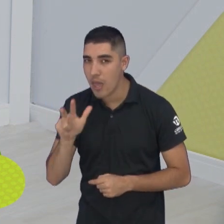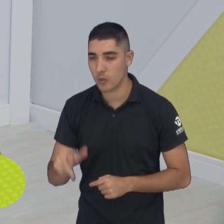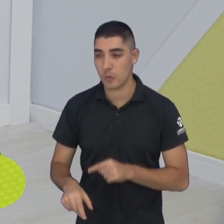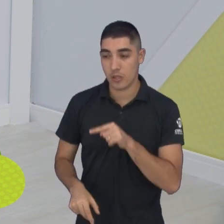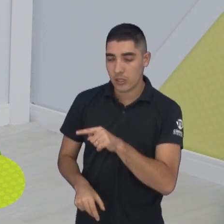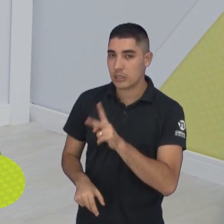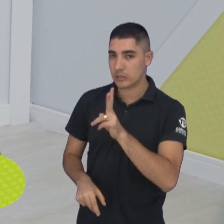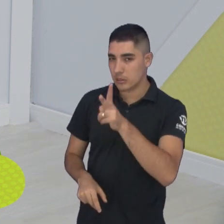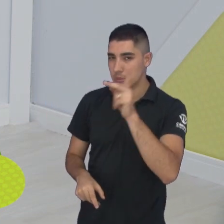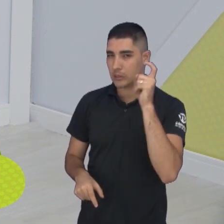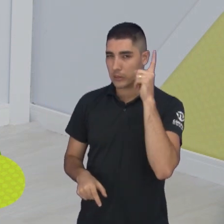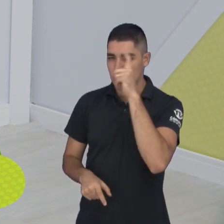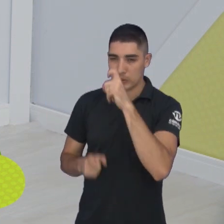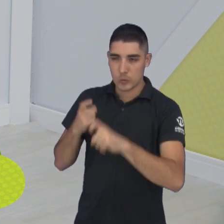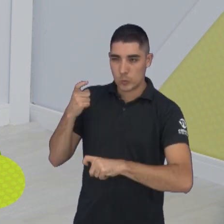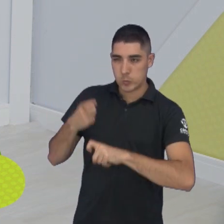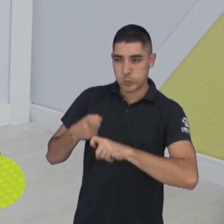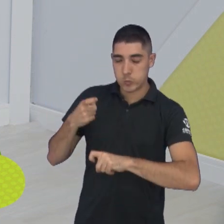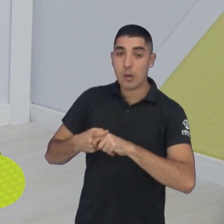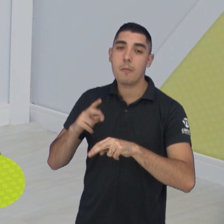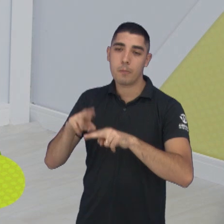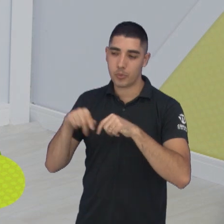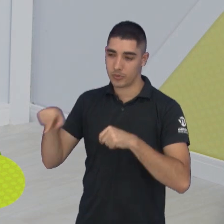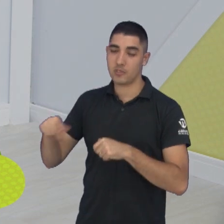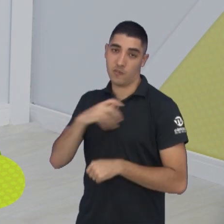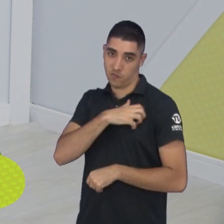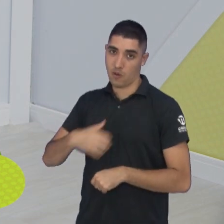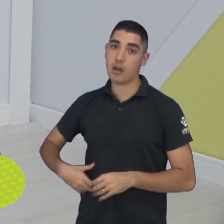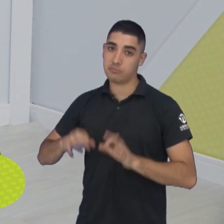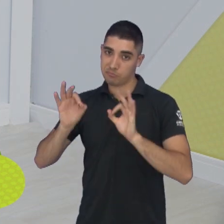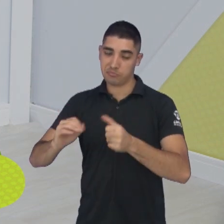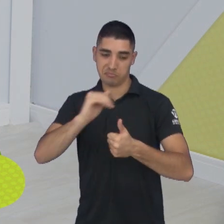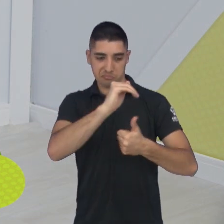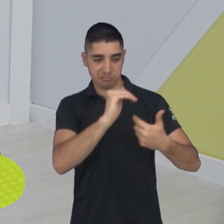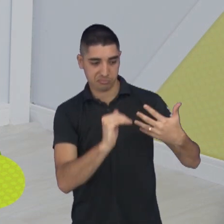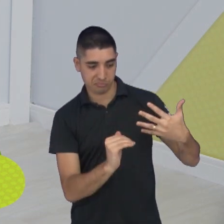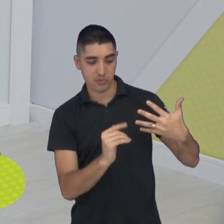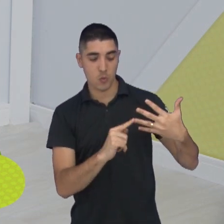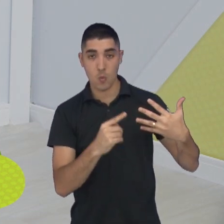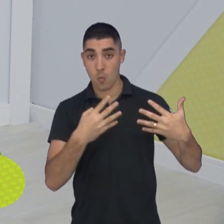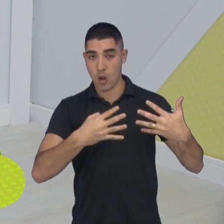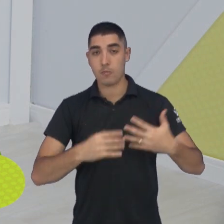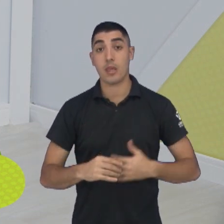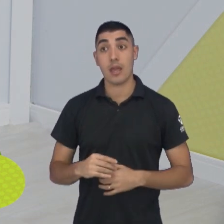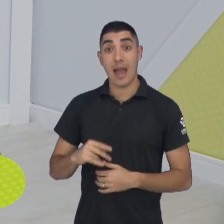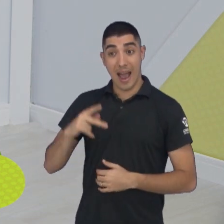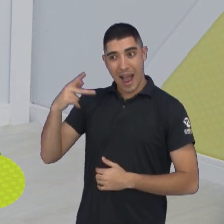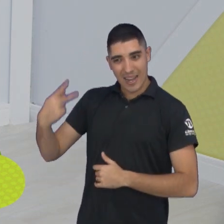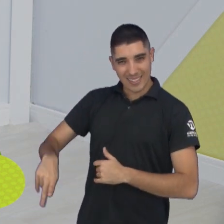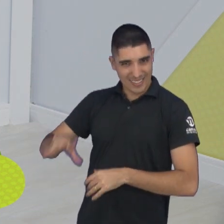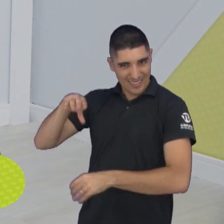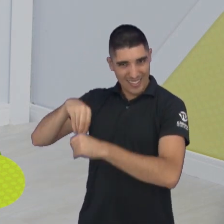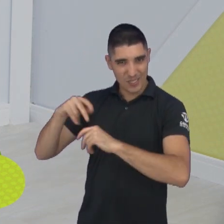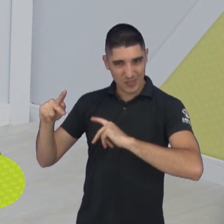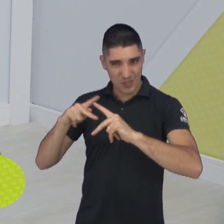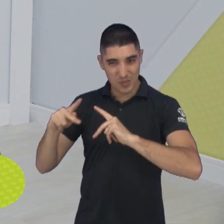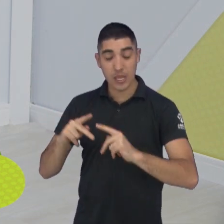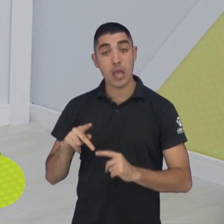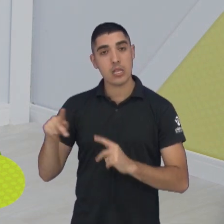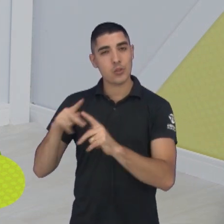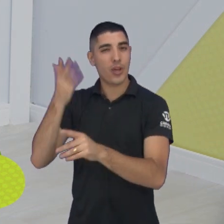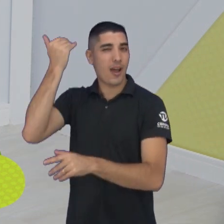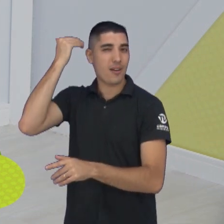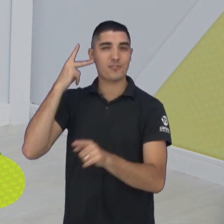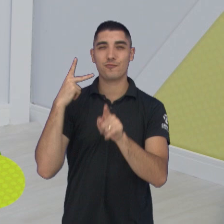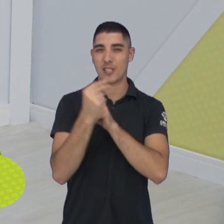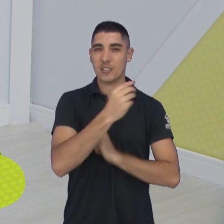dar problema e não é à toa que está lá na 4ª posição. São José venceu aqui apertado no jogo que teve aqui. Aliás, São José venceu os 3 do Rio aqui em São José,